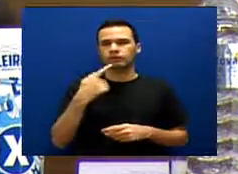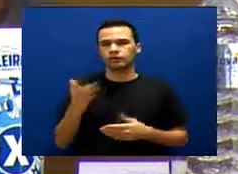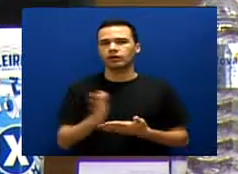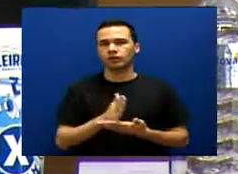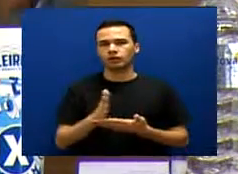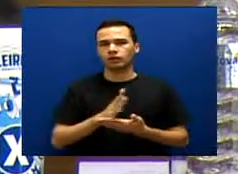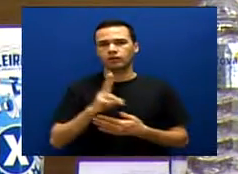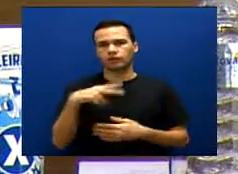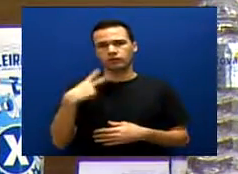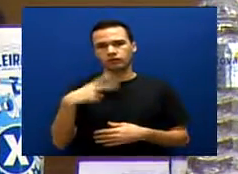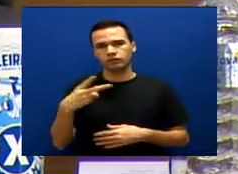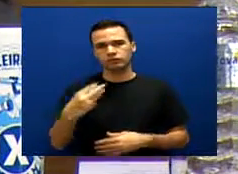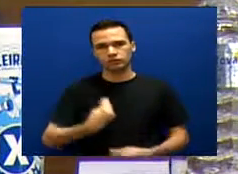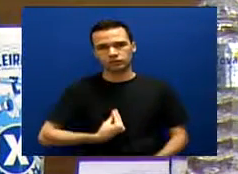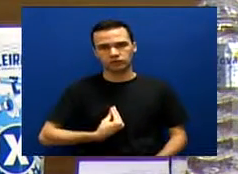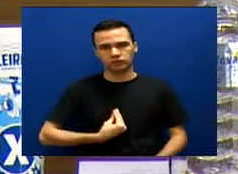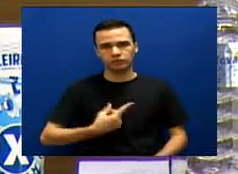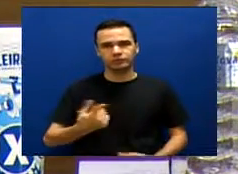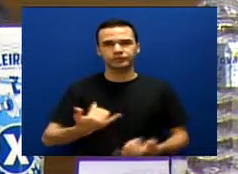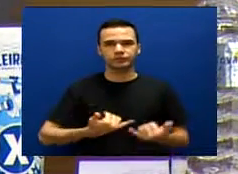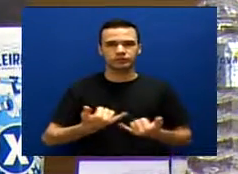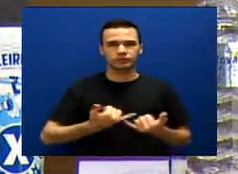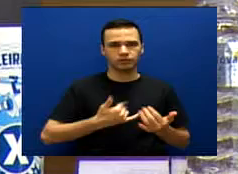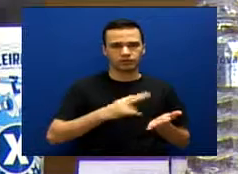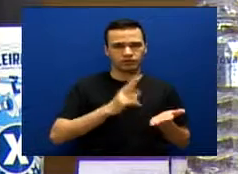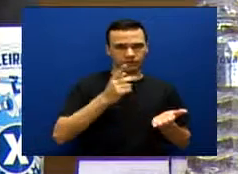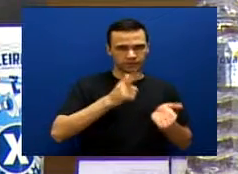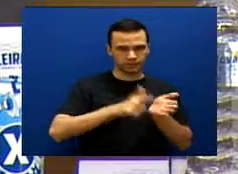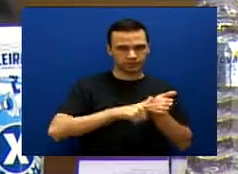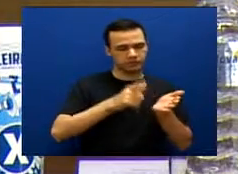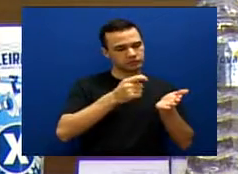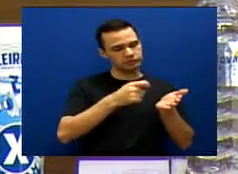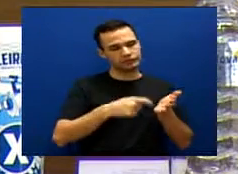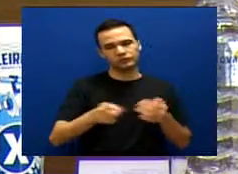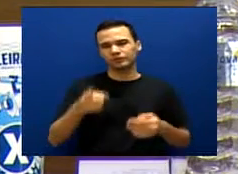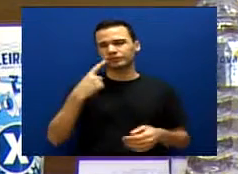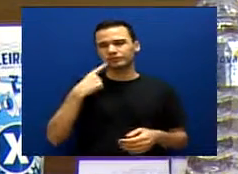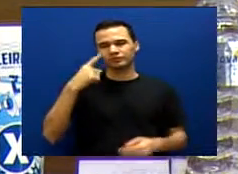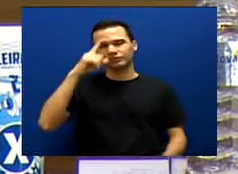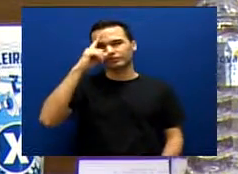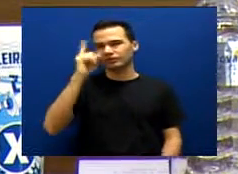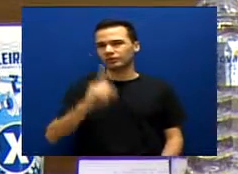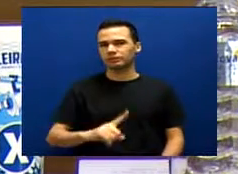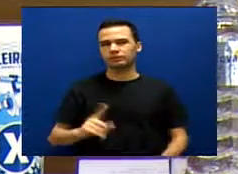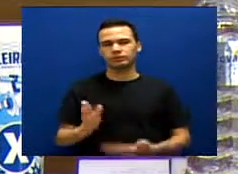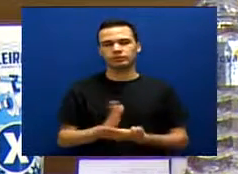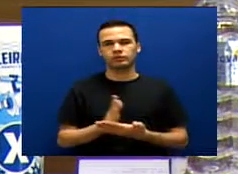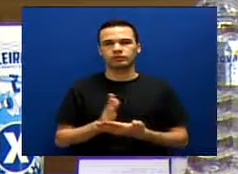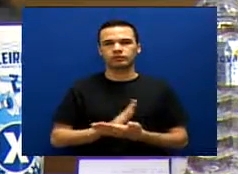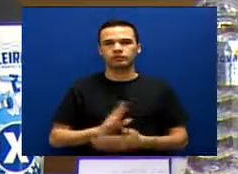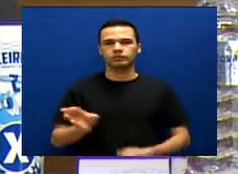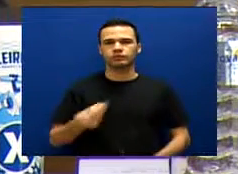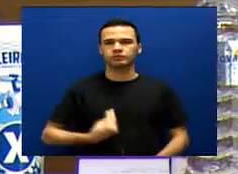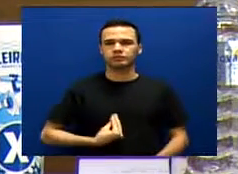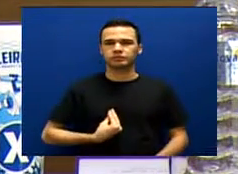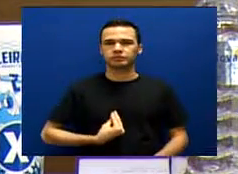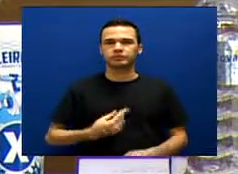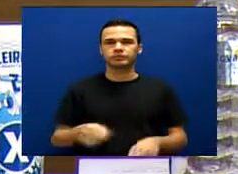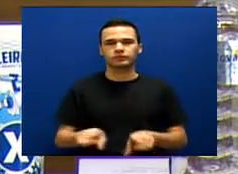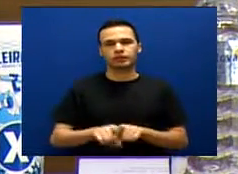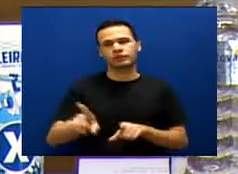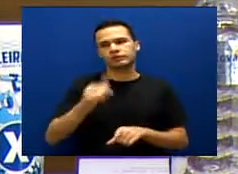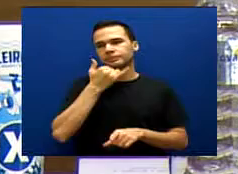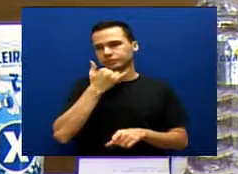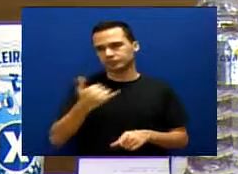alguns vereadores, algumas autoridades que estavam lá, que chegou para mim. E acabei cometendo esse equívoco, não citando alguns outros que estavam presentes lá, mas estou aqui